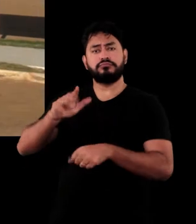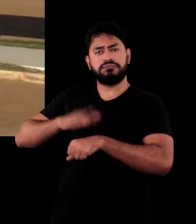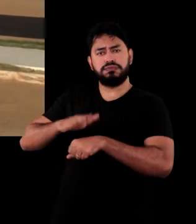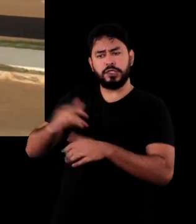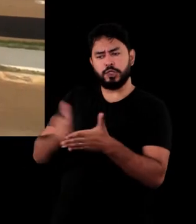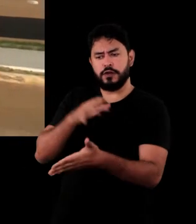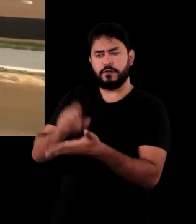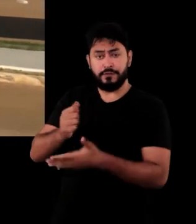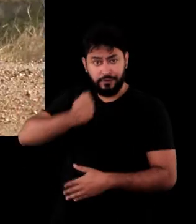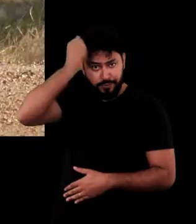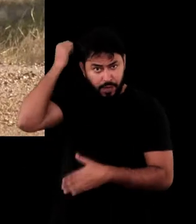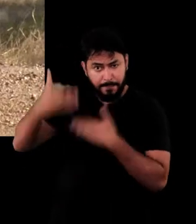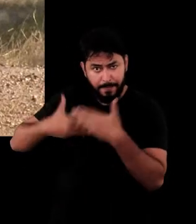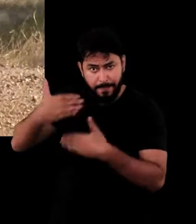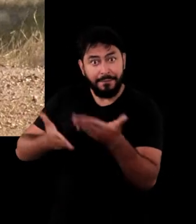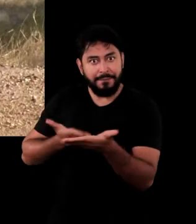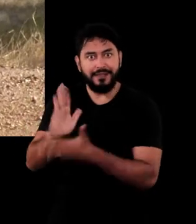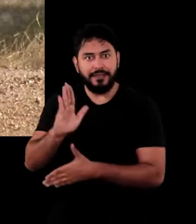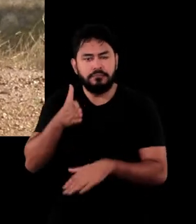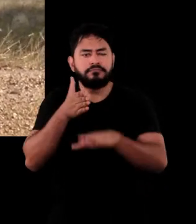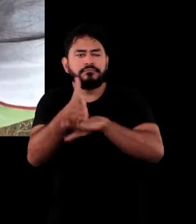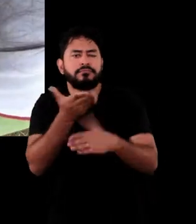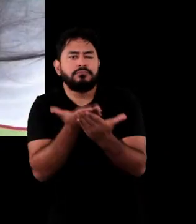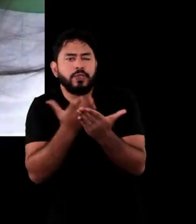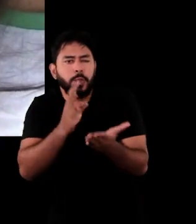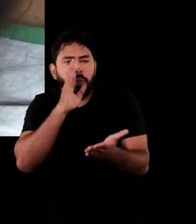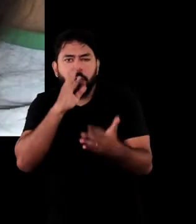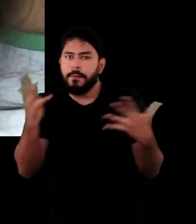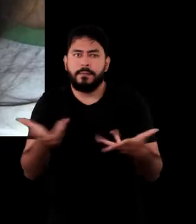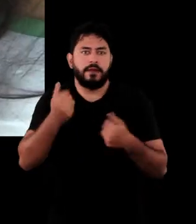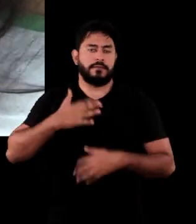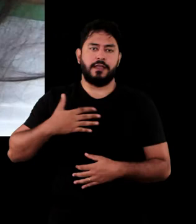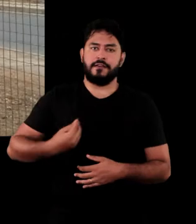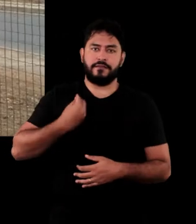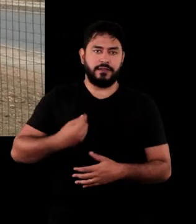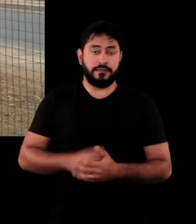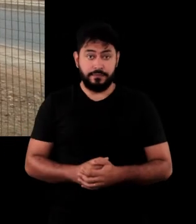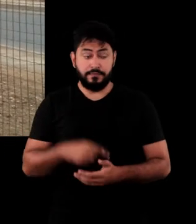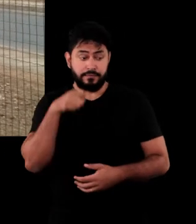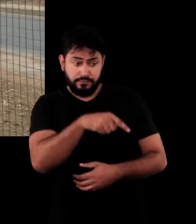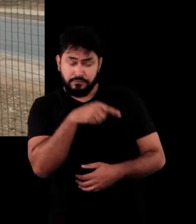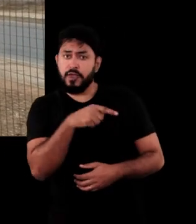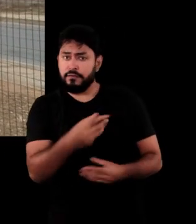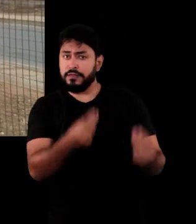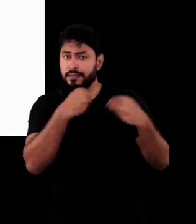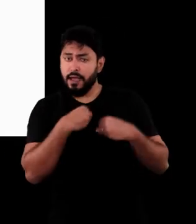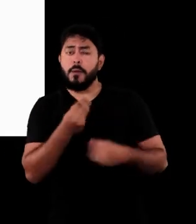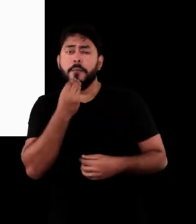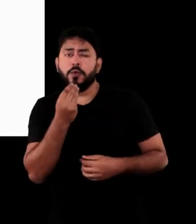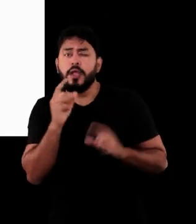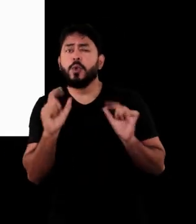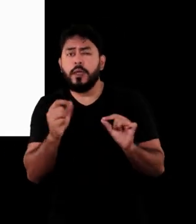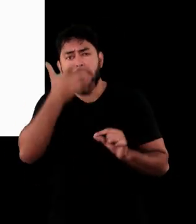aqui, eu considero como uma das melhores coisas que eu fiz. Então o IEF abre a oportunidade para quem é de casa trabalhar em casa.